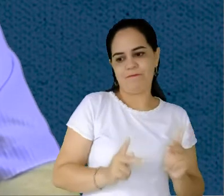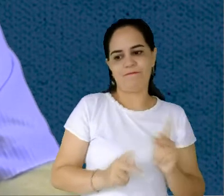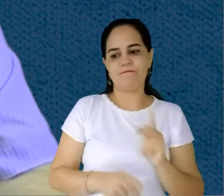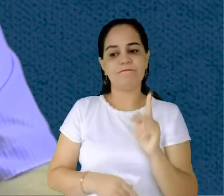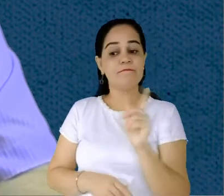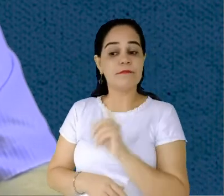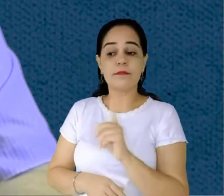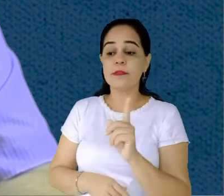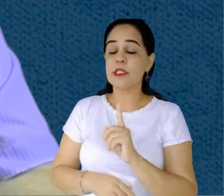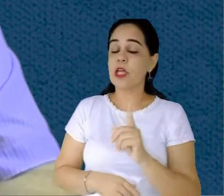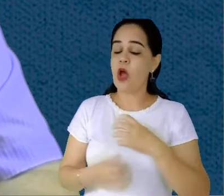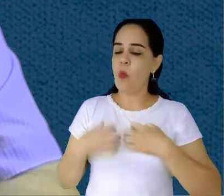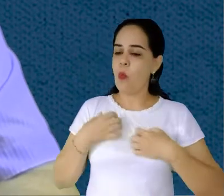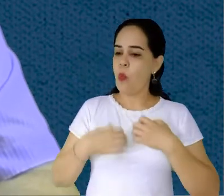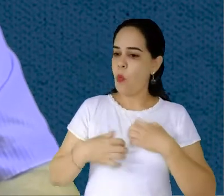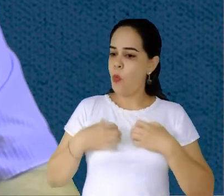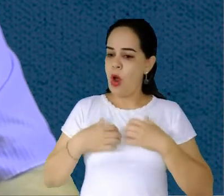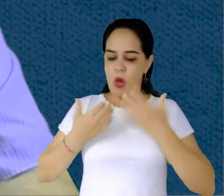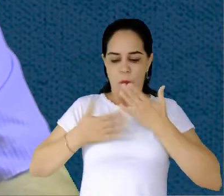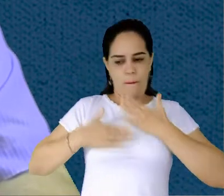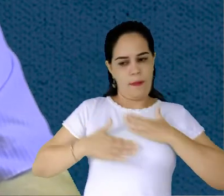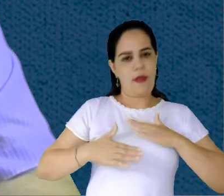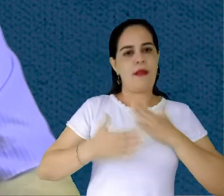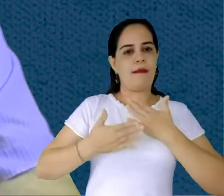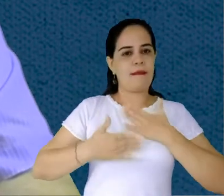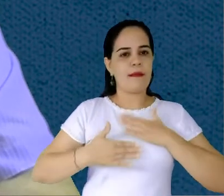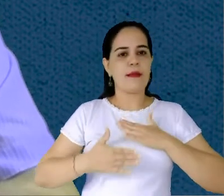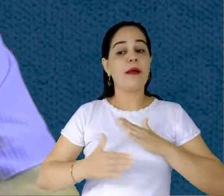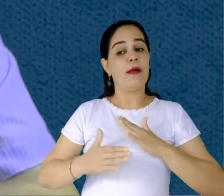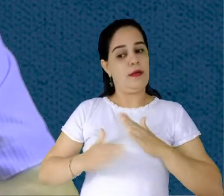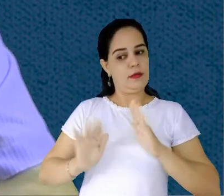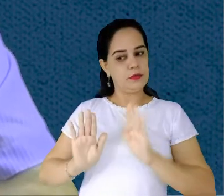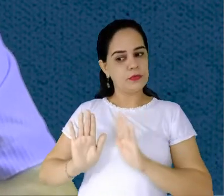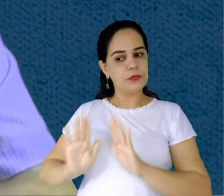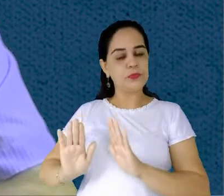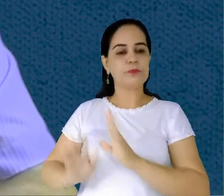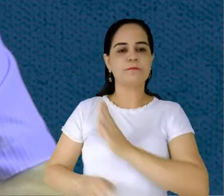se perturbe, nem se intimide o vosso coração.